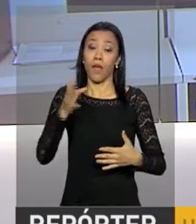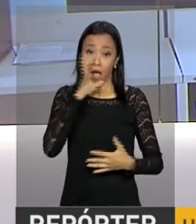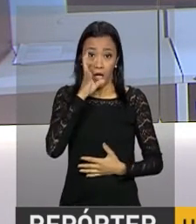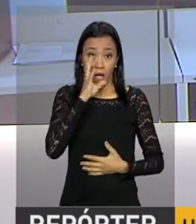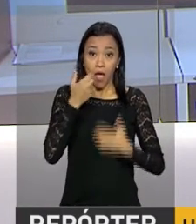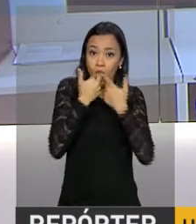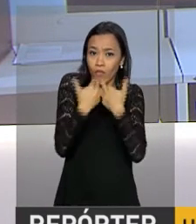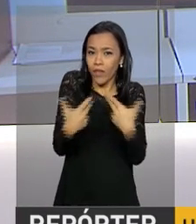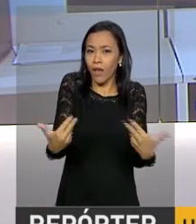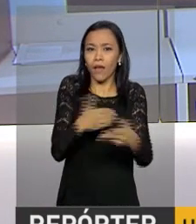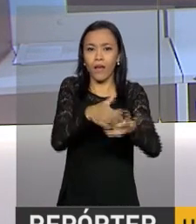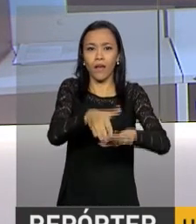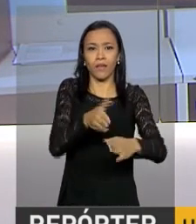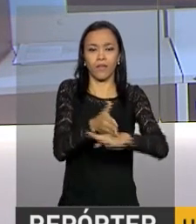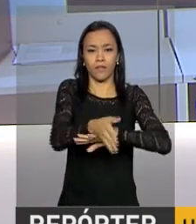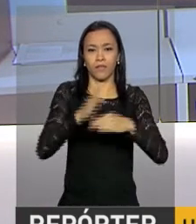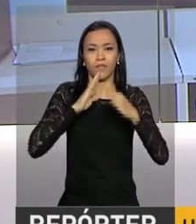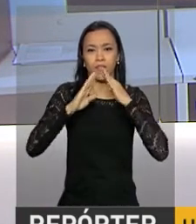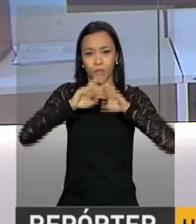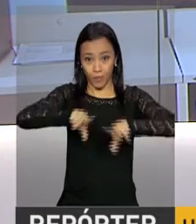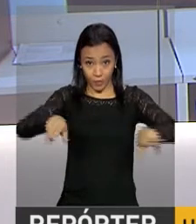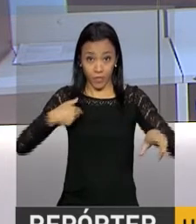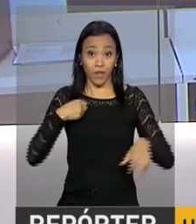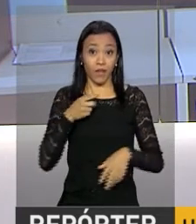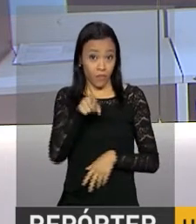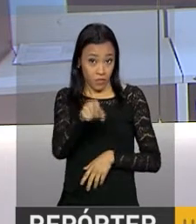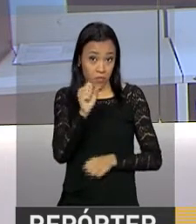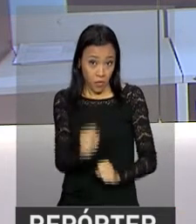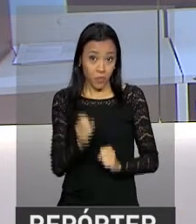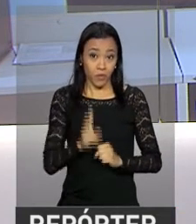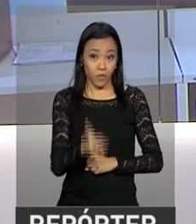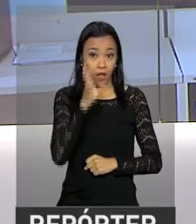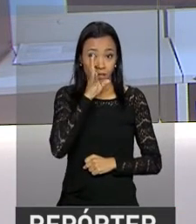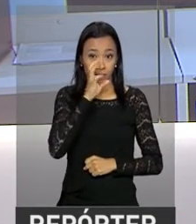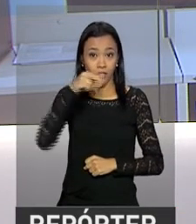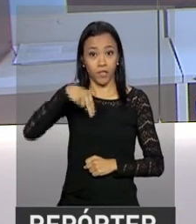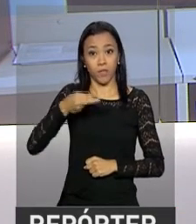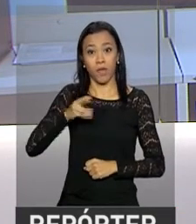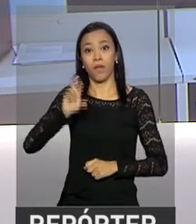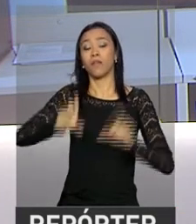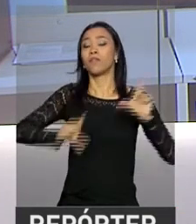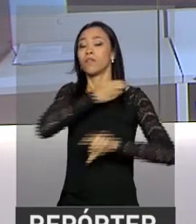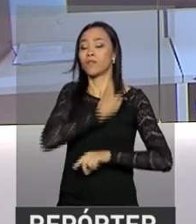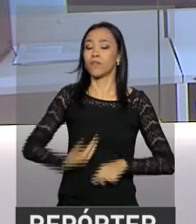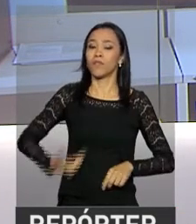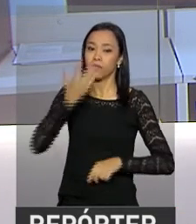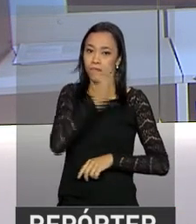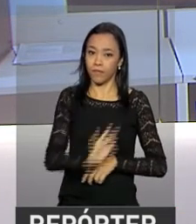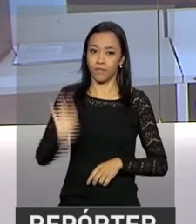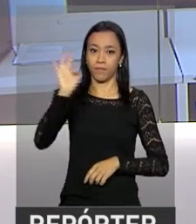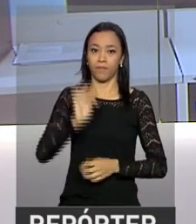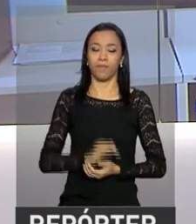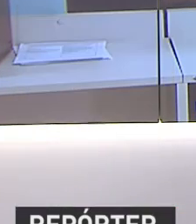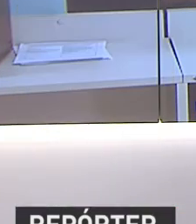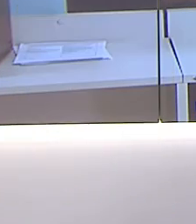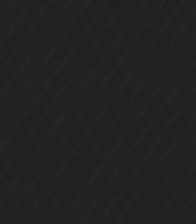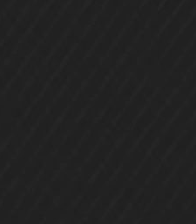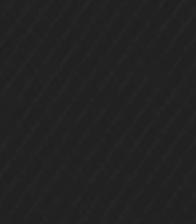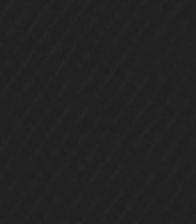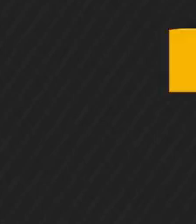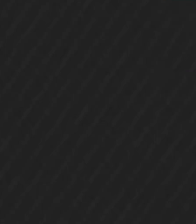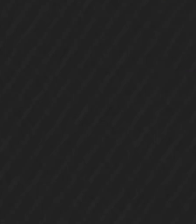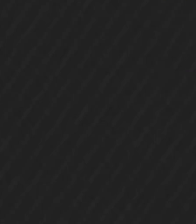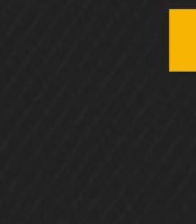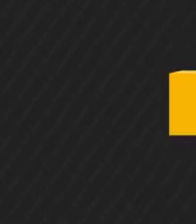acompanhe também as novidades em nossas redes sociais e você continue com a gente aqui na NBR a TV do Governo Federal